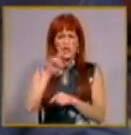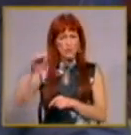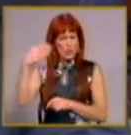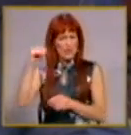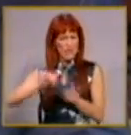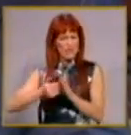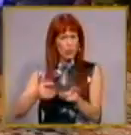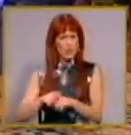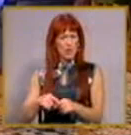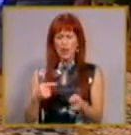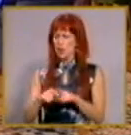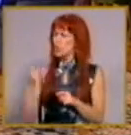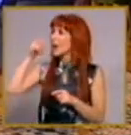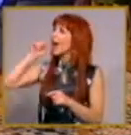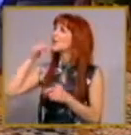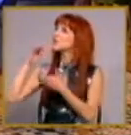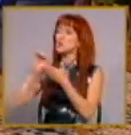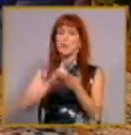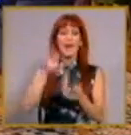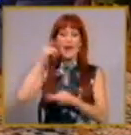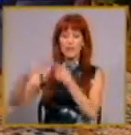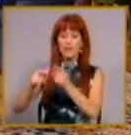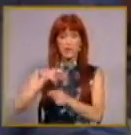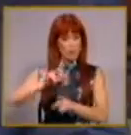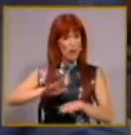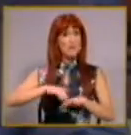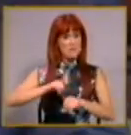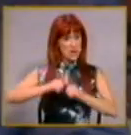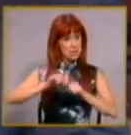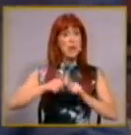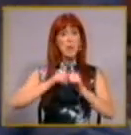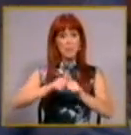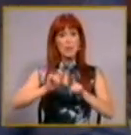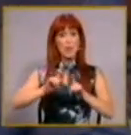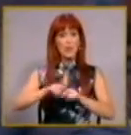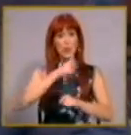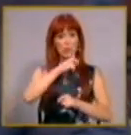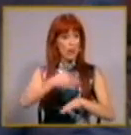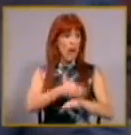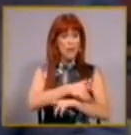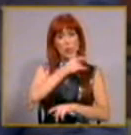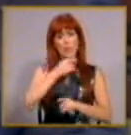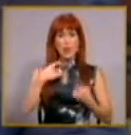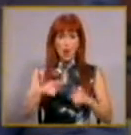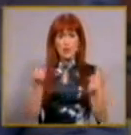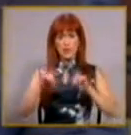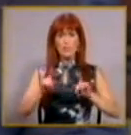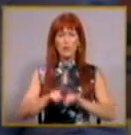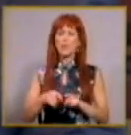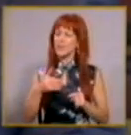avaliação. Segundo os nossos credores e quem nos avalia, Portugal tem feito bem, tem cumprido com aquilo que se comprometeu. Nota-se. Nós estamos,